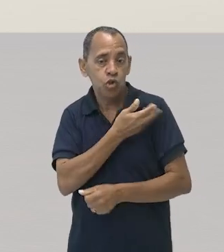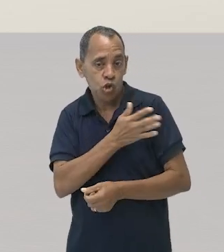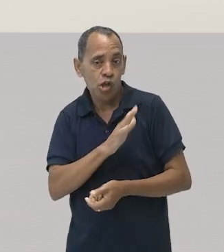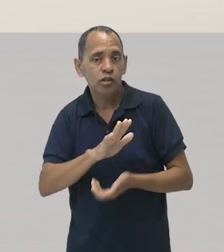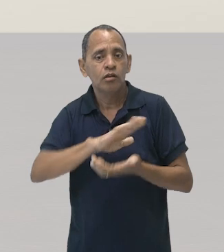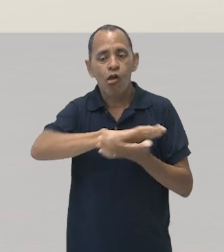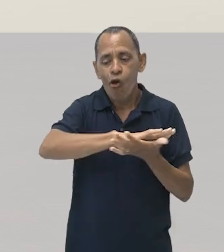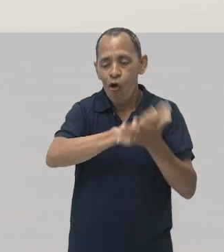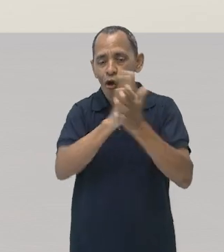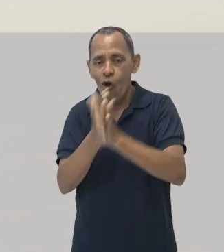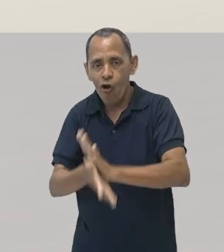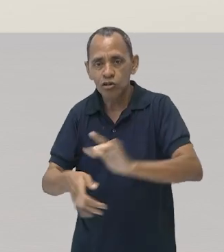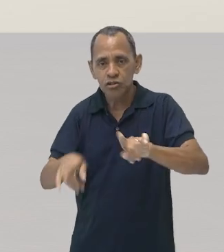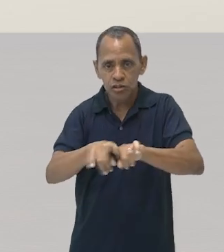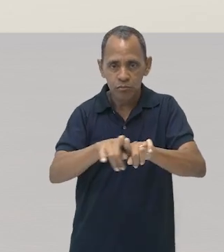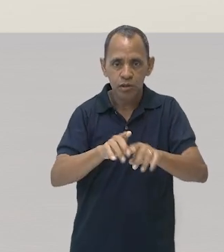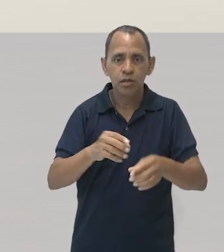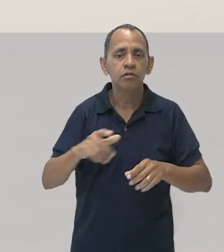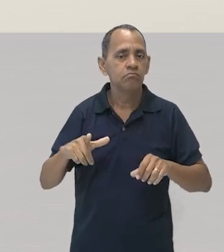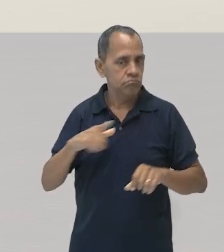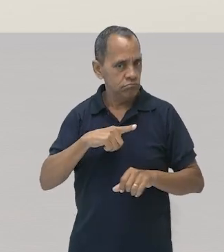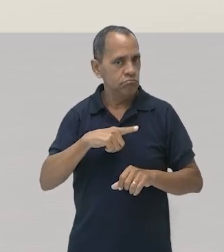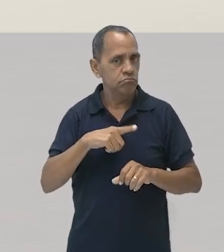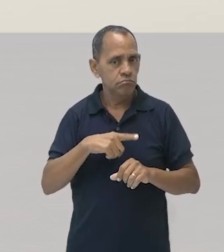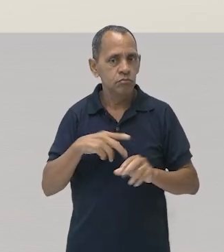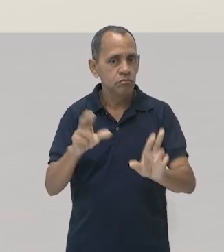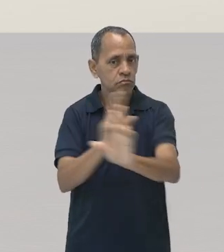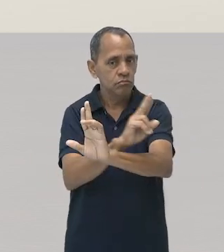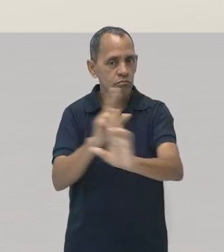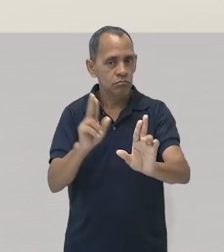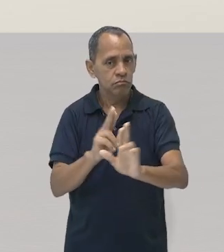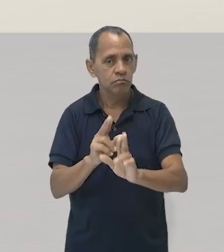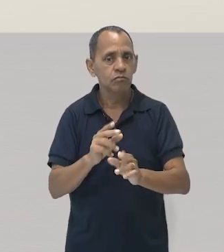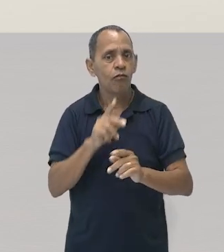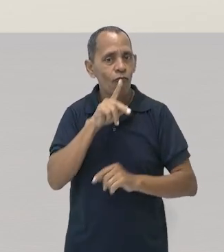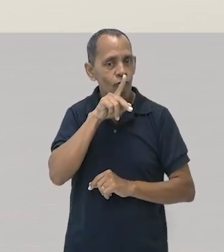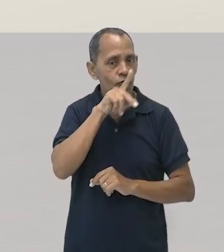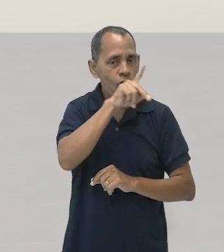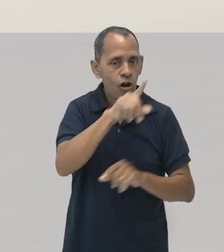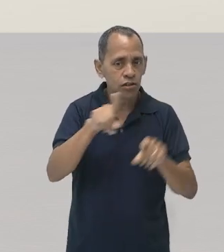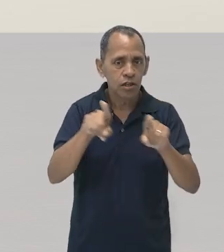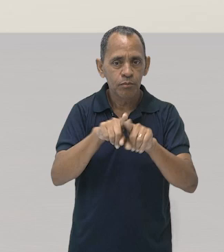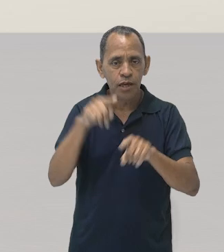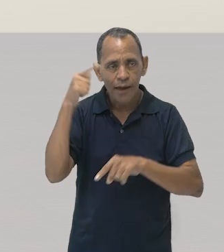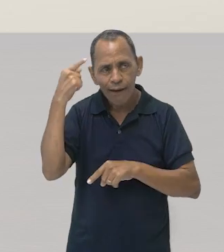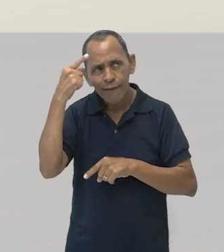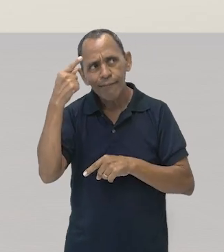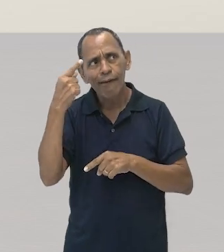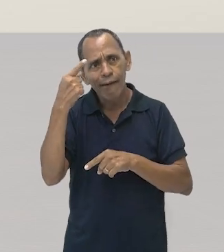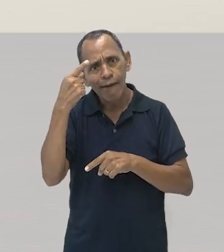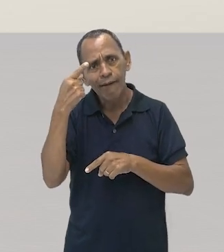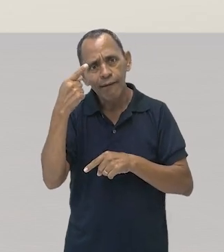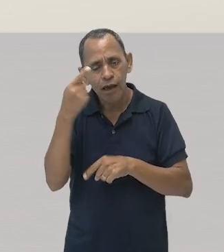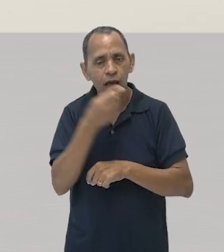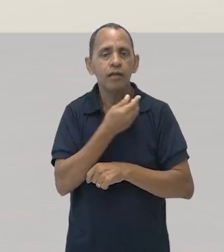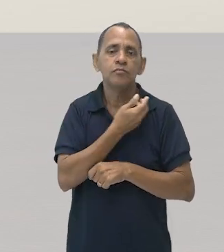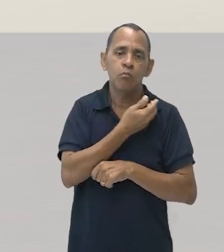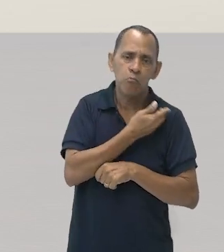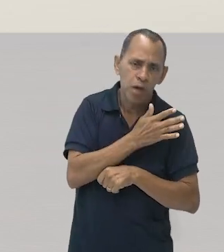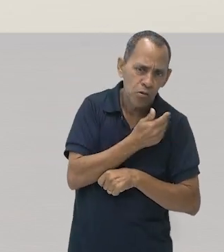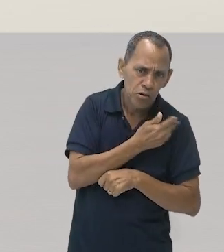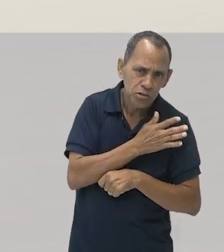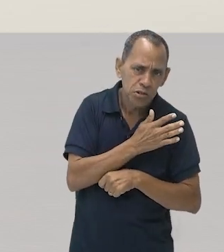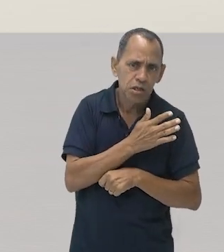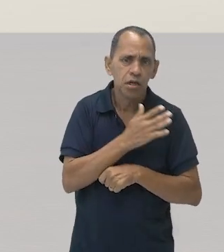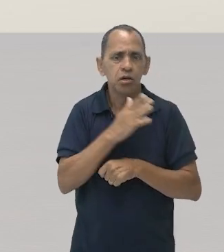estereótipo, e vocês viram que elas têm uma relação muito grande, né? Da questão da pré-ideia, do preconceito que você